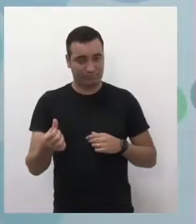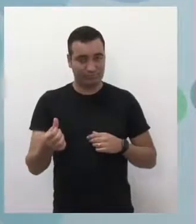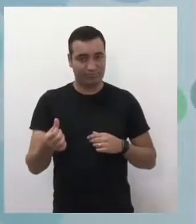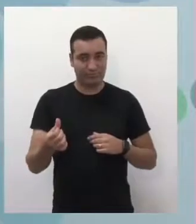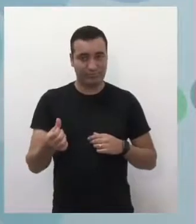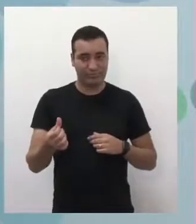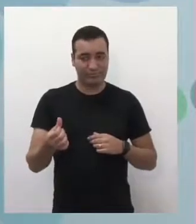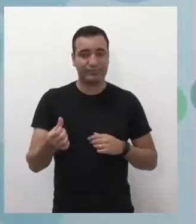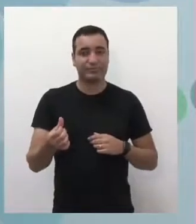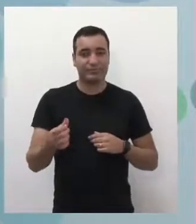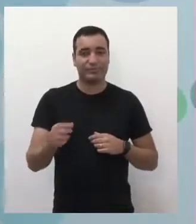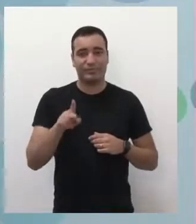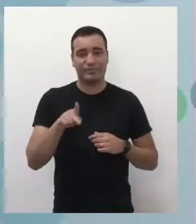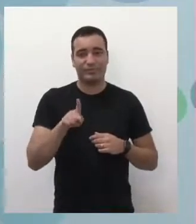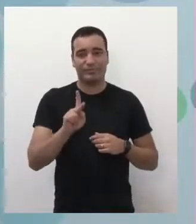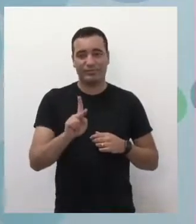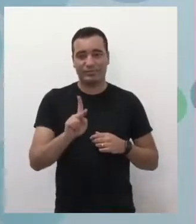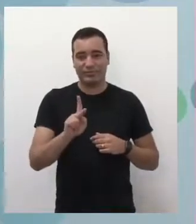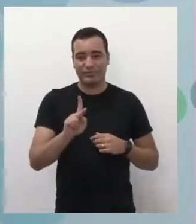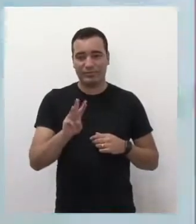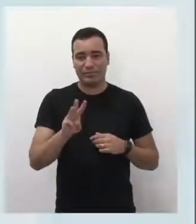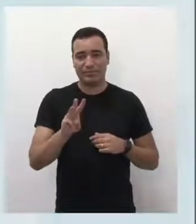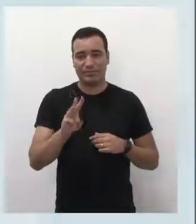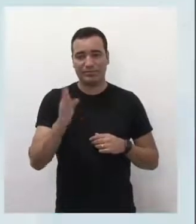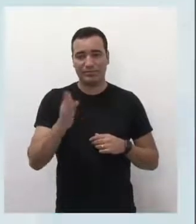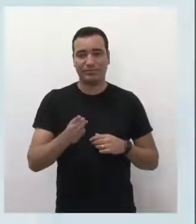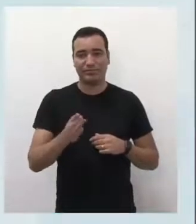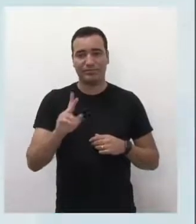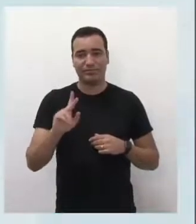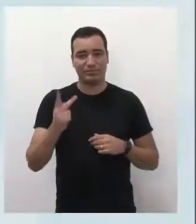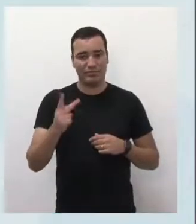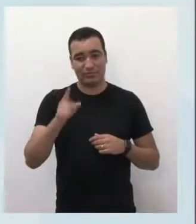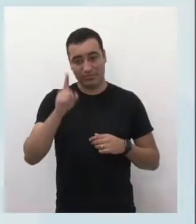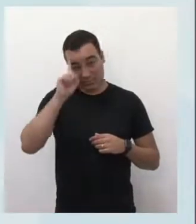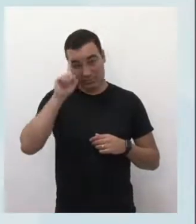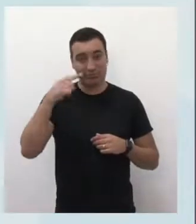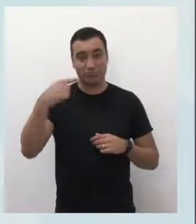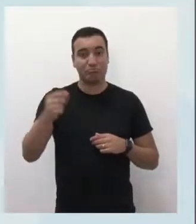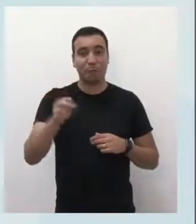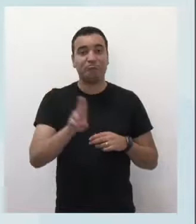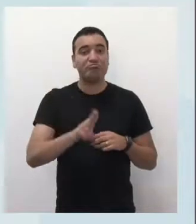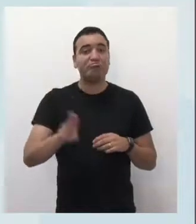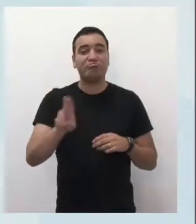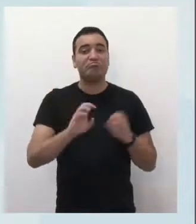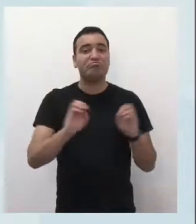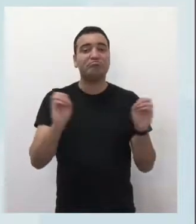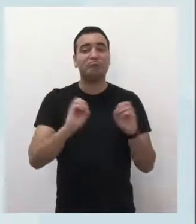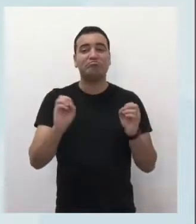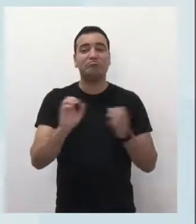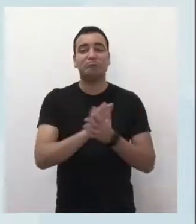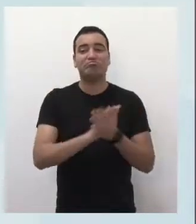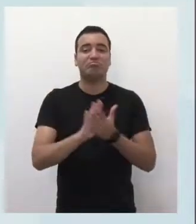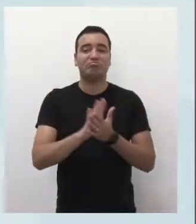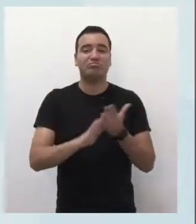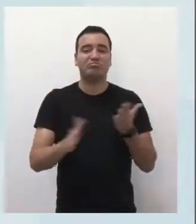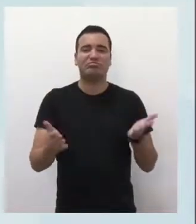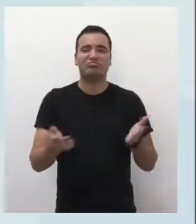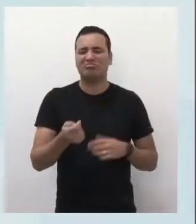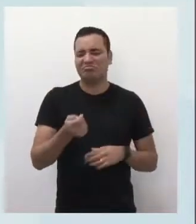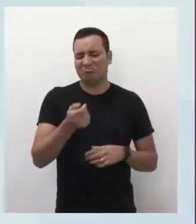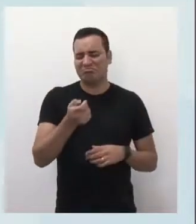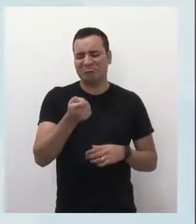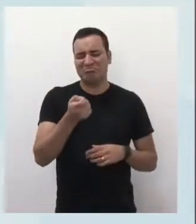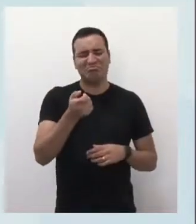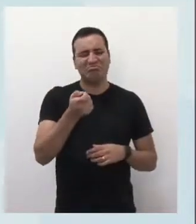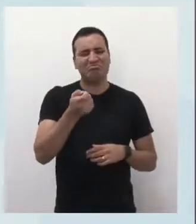0,006 kWh por dia, sem usar. Ah, mas Magno, isso é